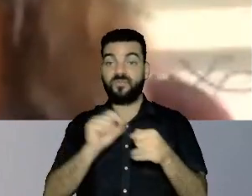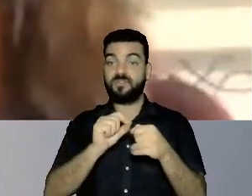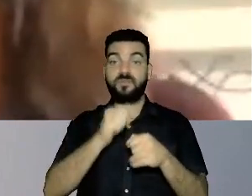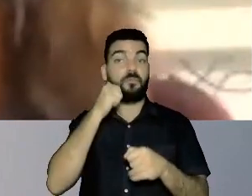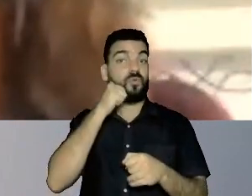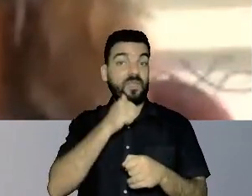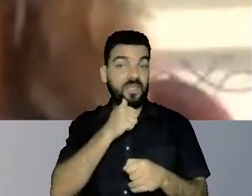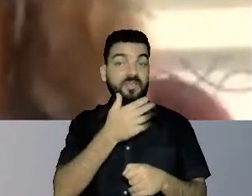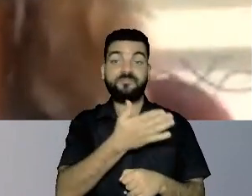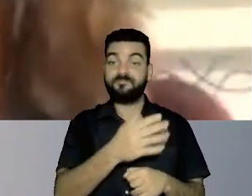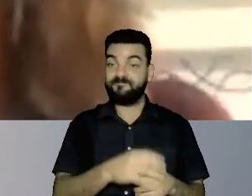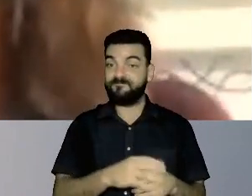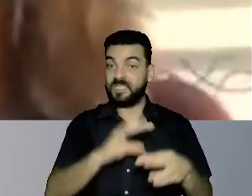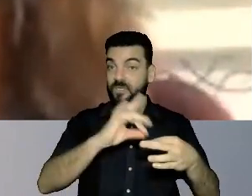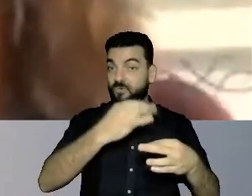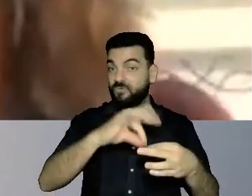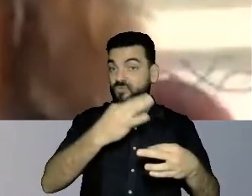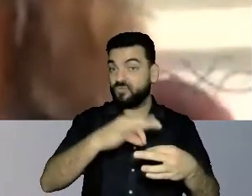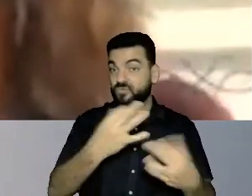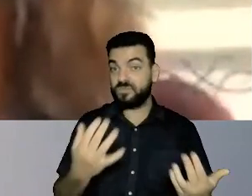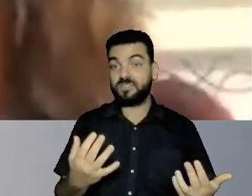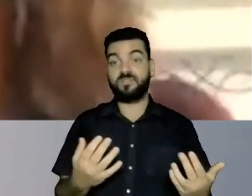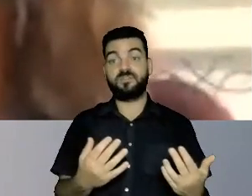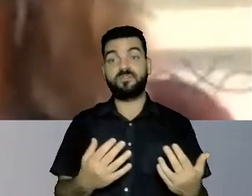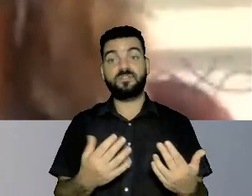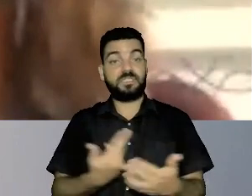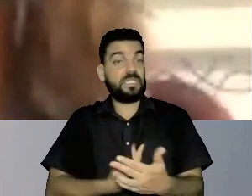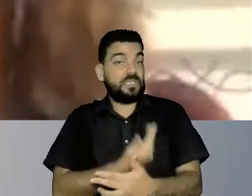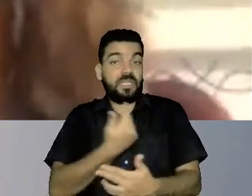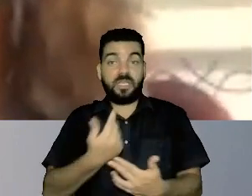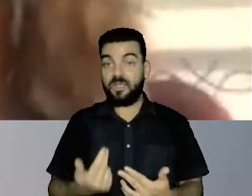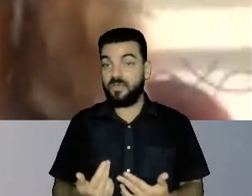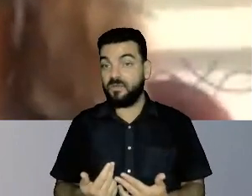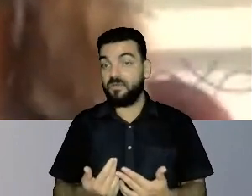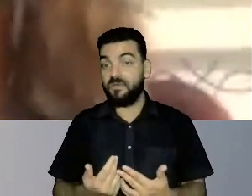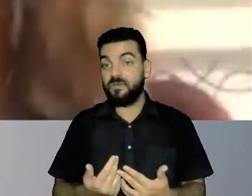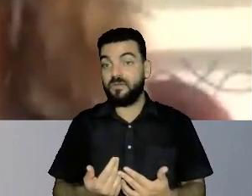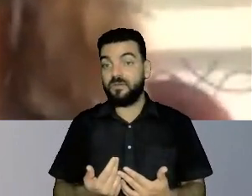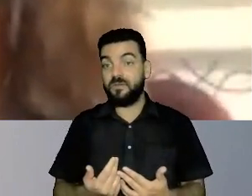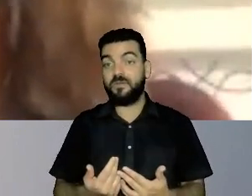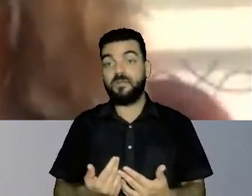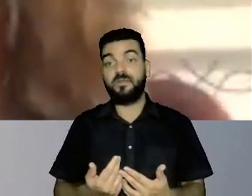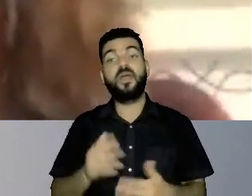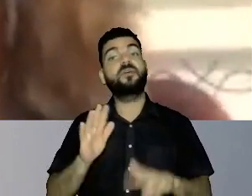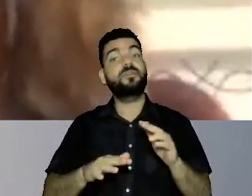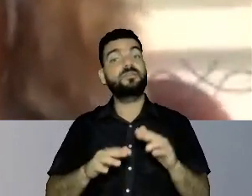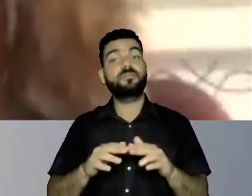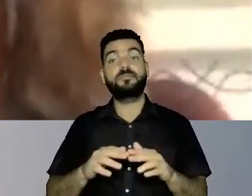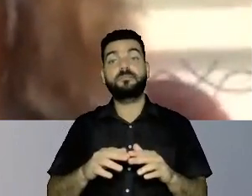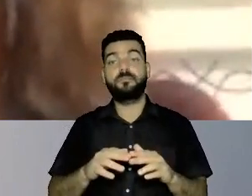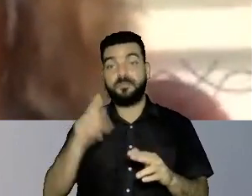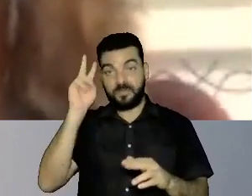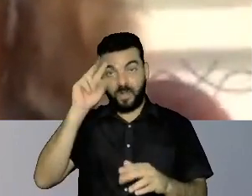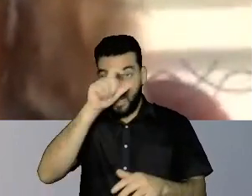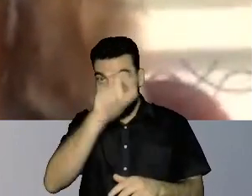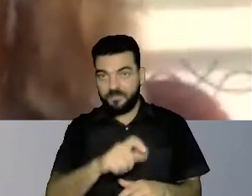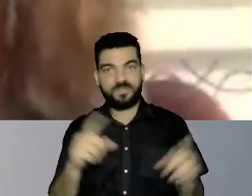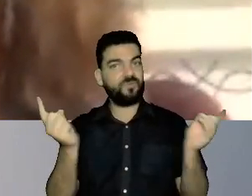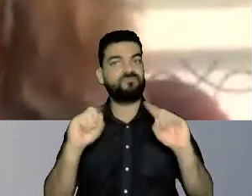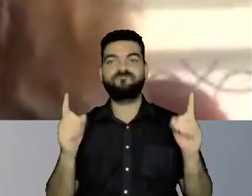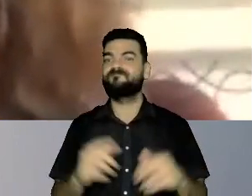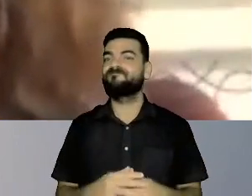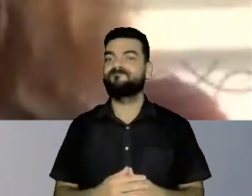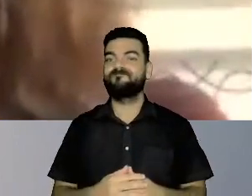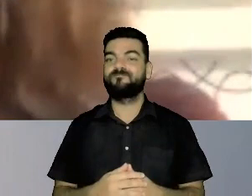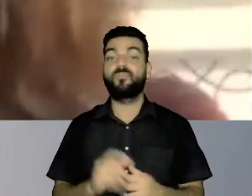responsáveis. Em várias culturas, o trabalho têxtil, que tem uma quantidade de trabalho estético fantástico,